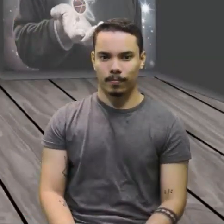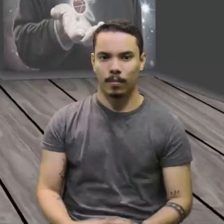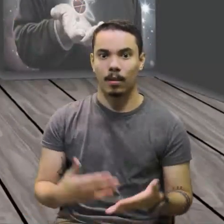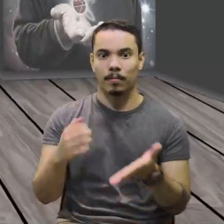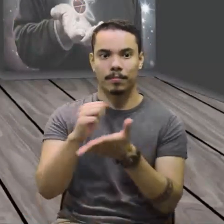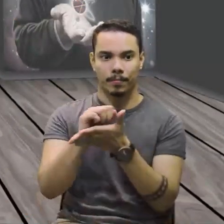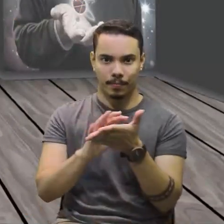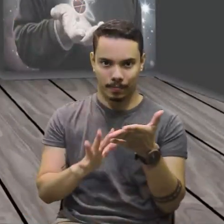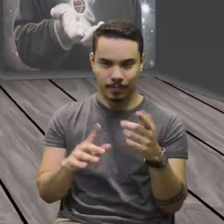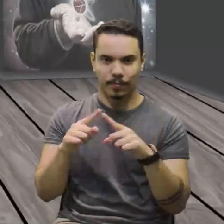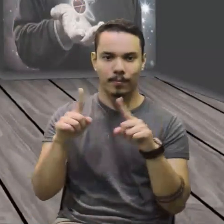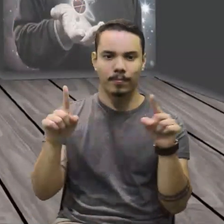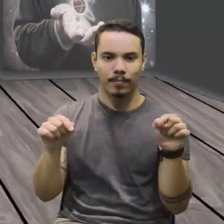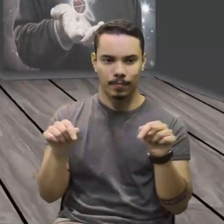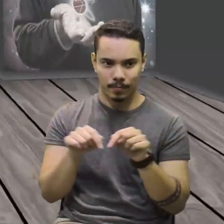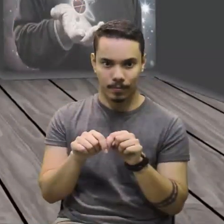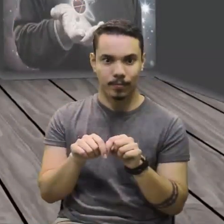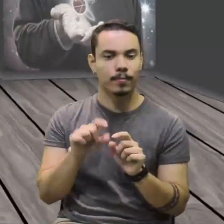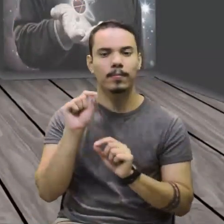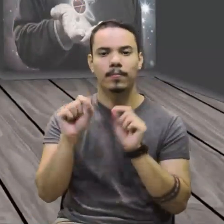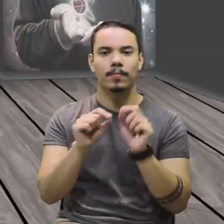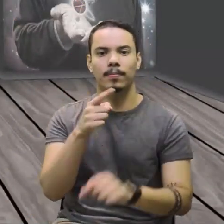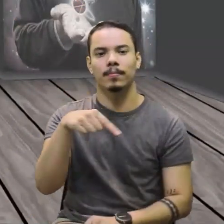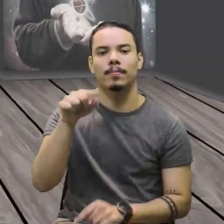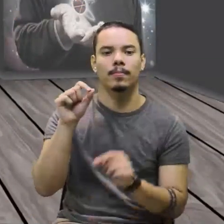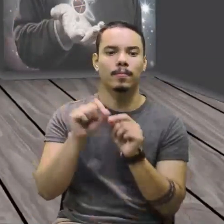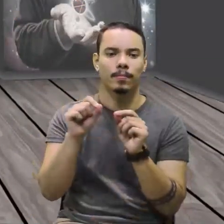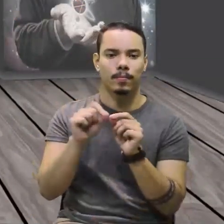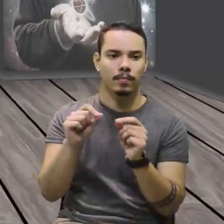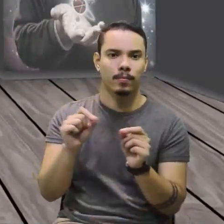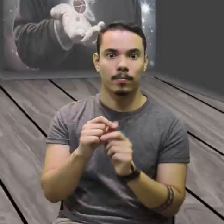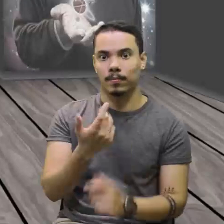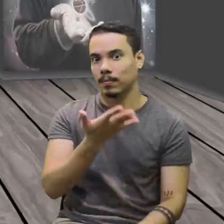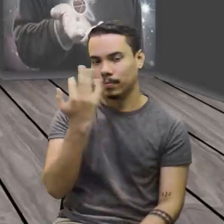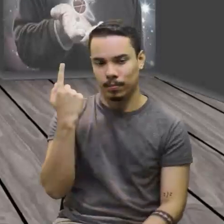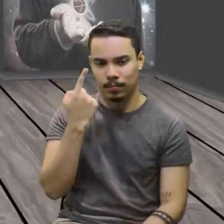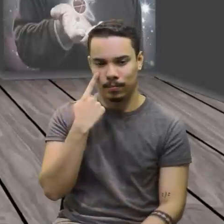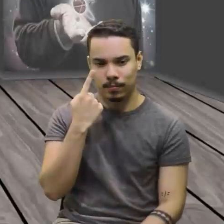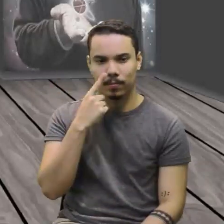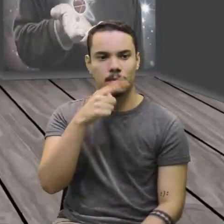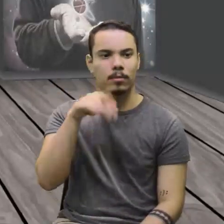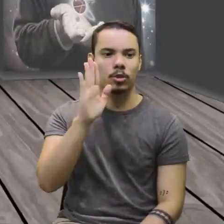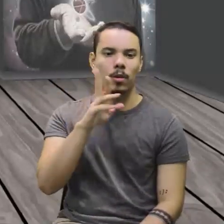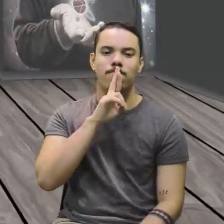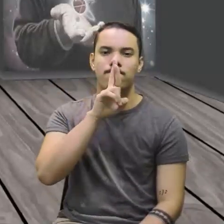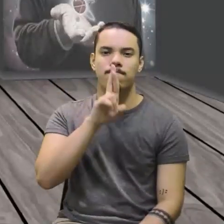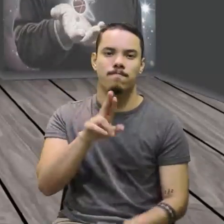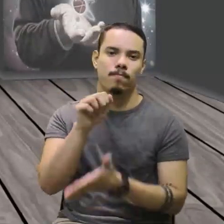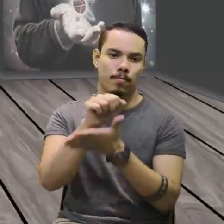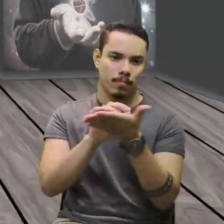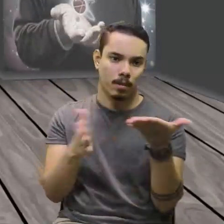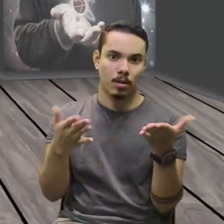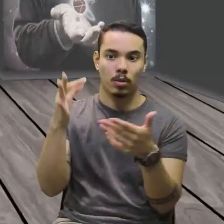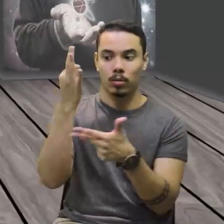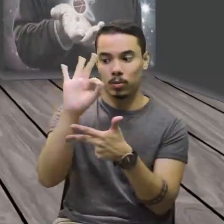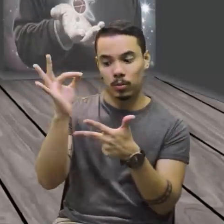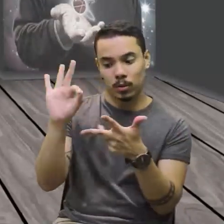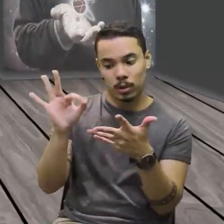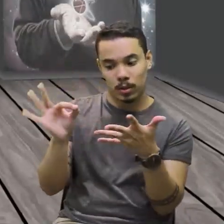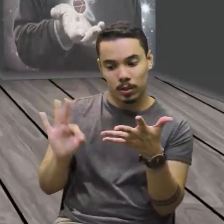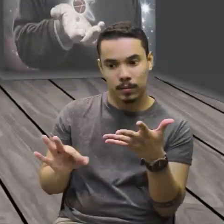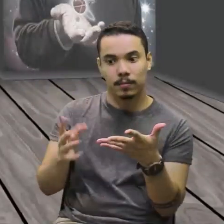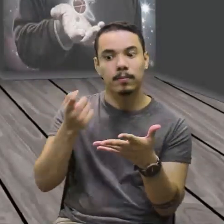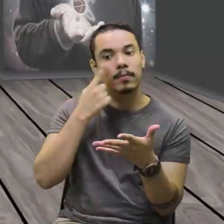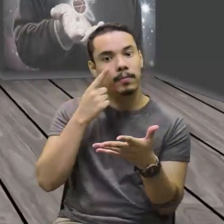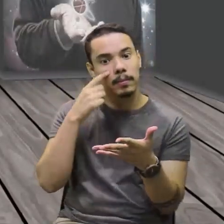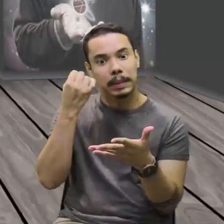Atividade de sala, né? Então, o que vocês fizeram aí? Vocês fizeram as atividades e agora nós vamos corrigir. Vamos ver como é que ficou